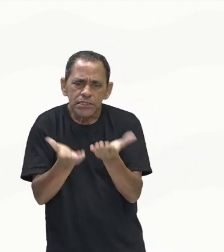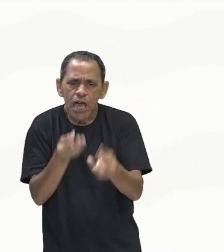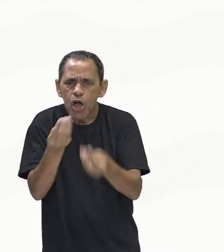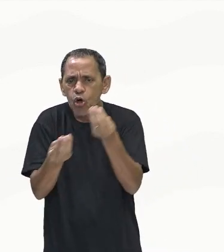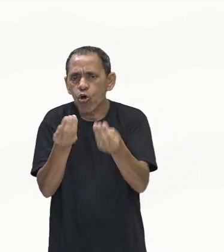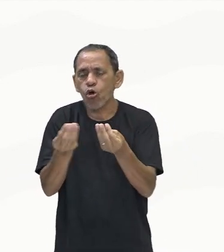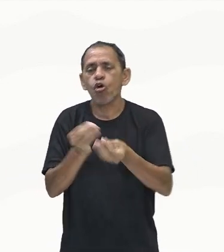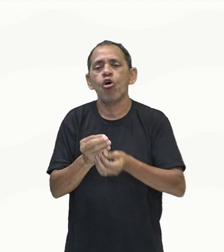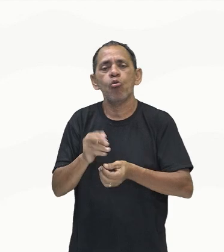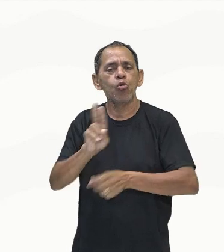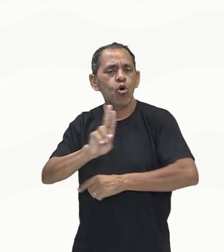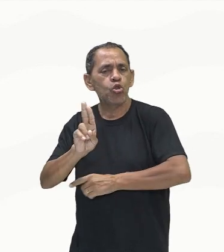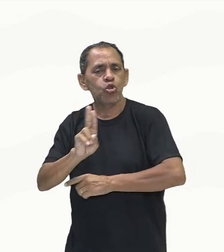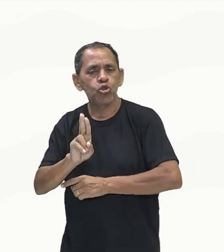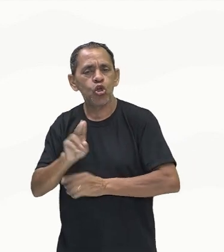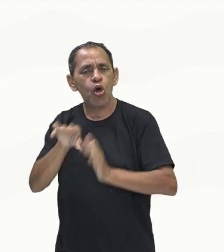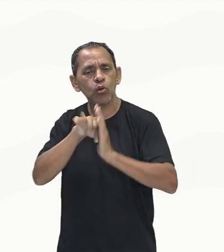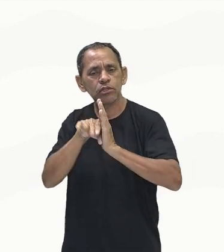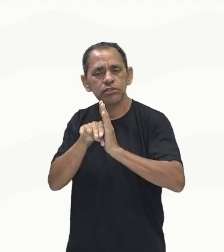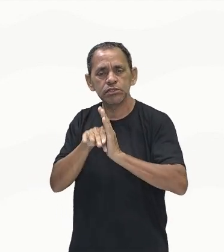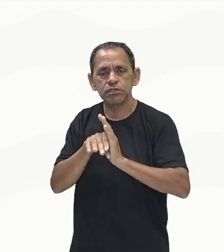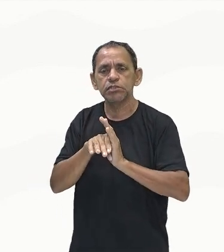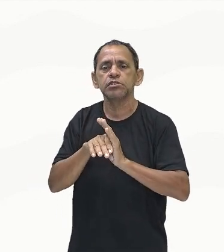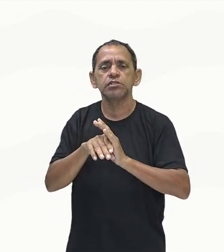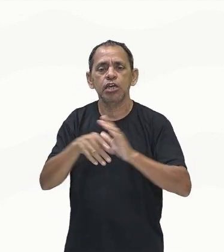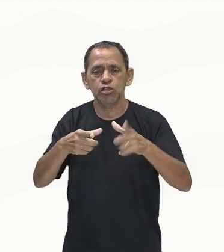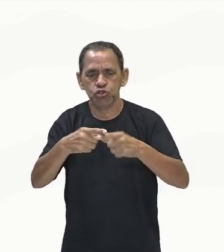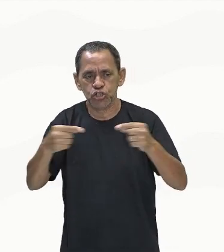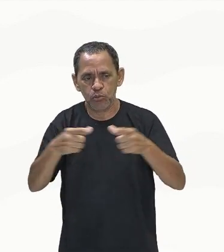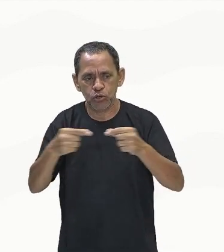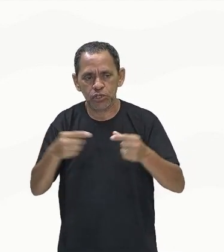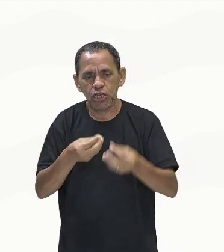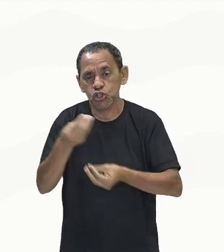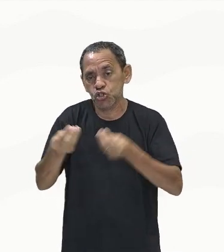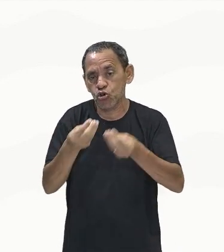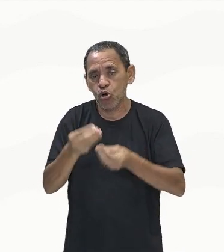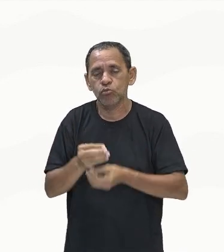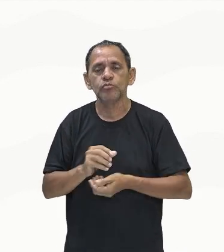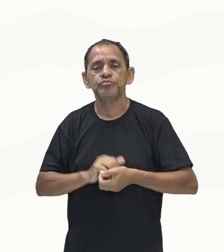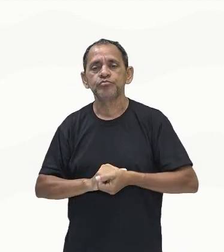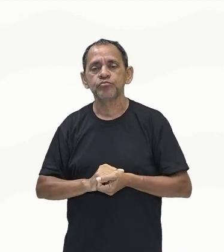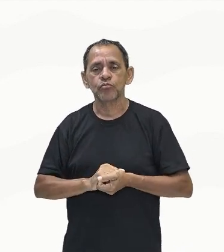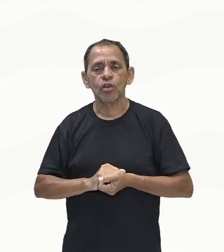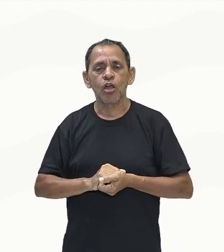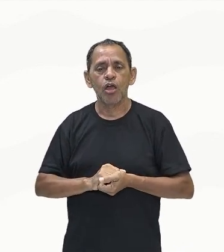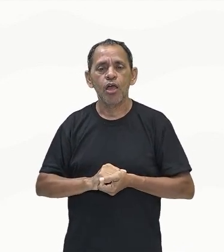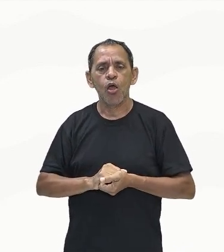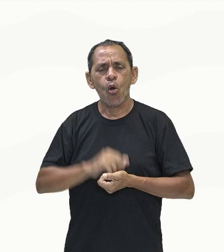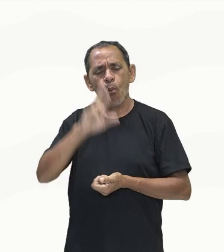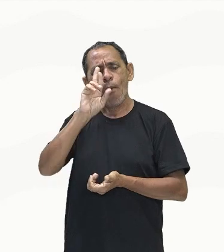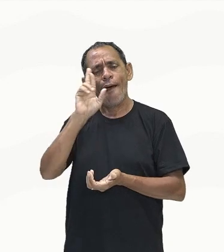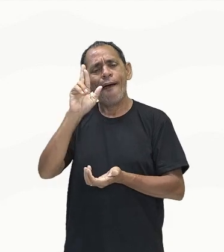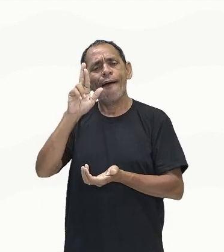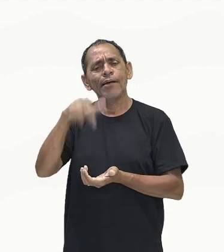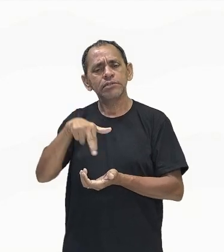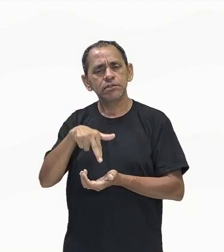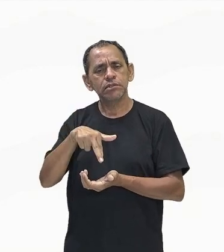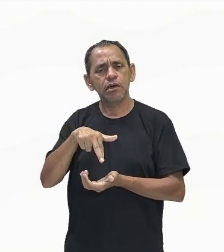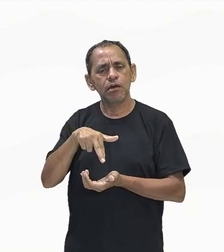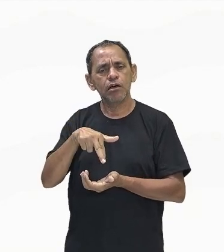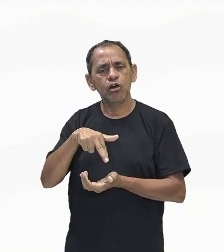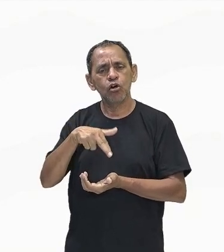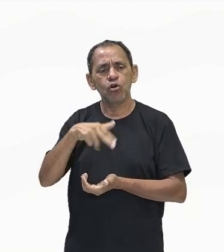é um conceito japonês, o Ikigai, que significa uma razão para ser. Nada mais é do que o propósito,